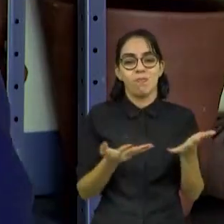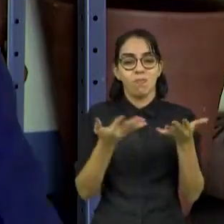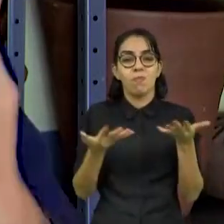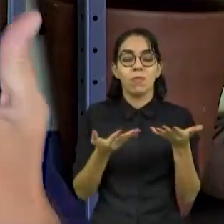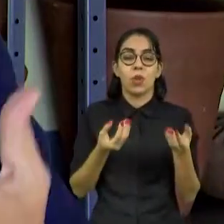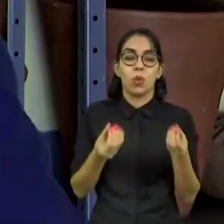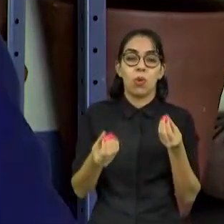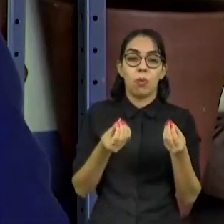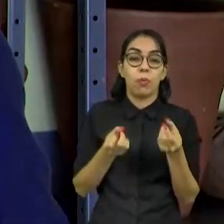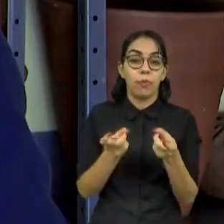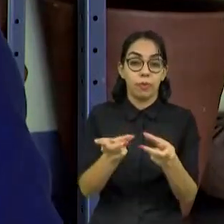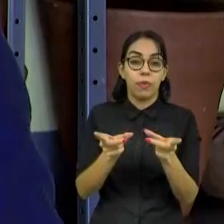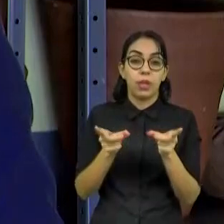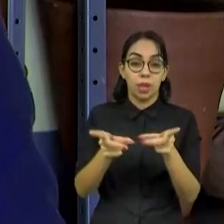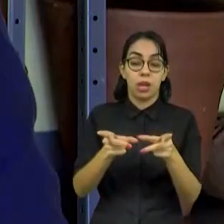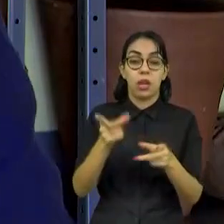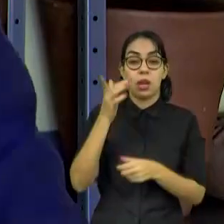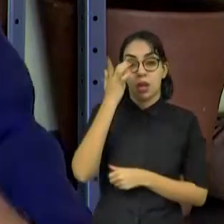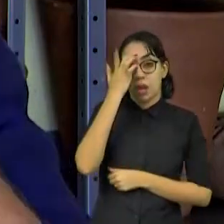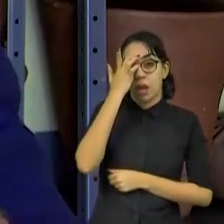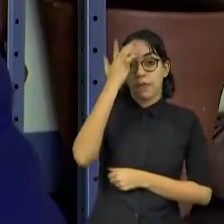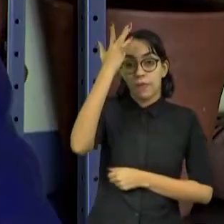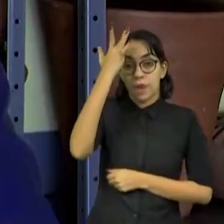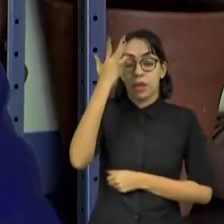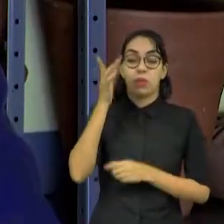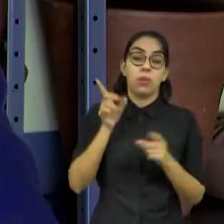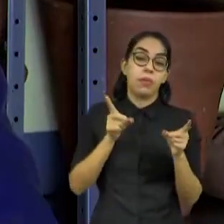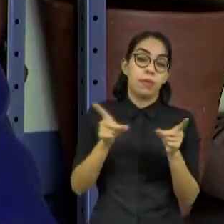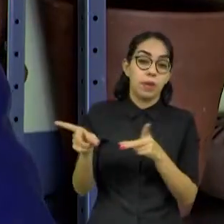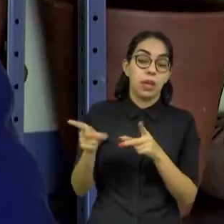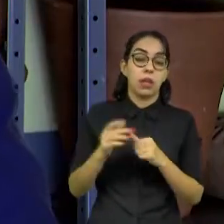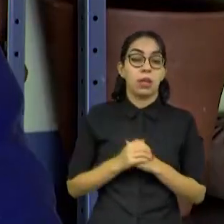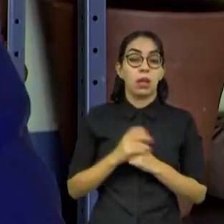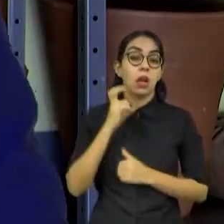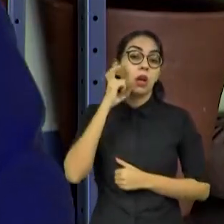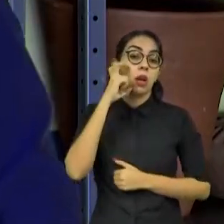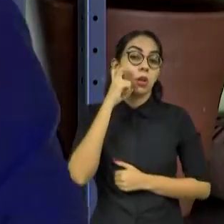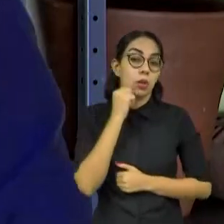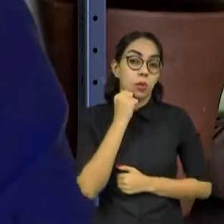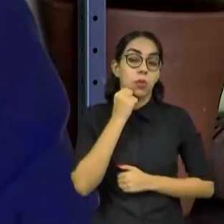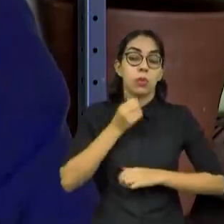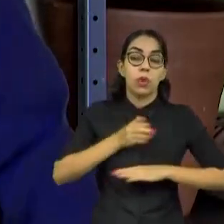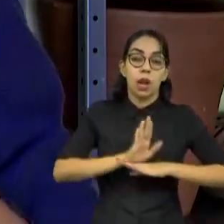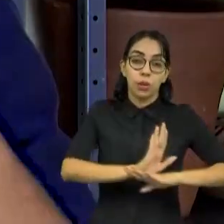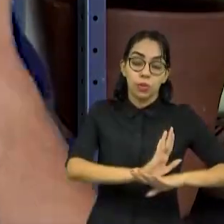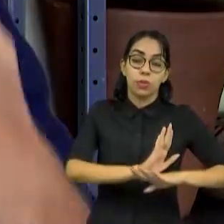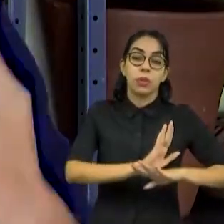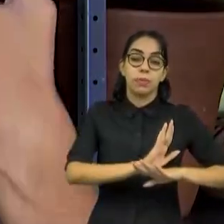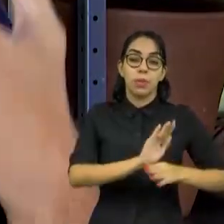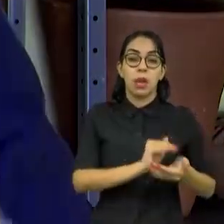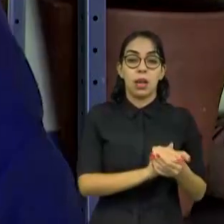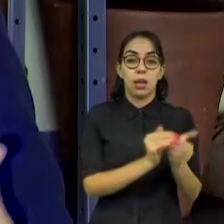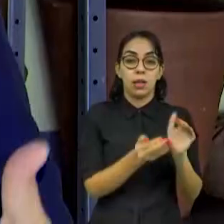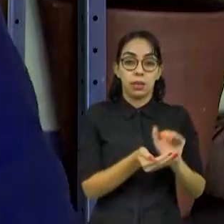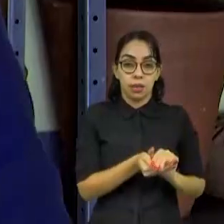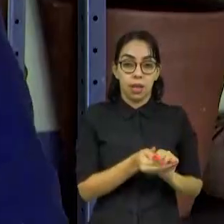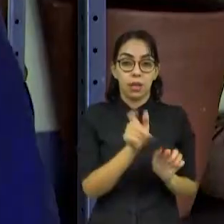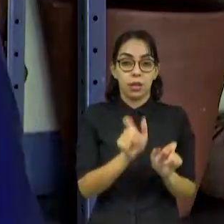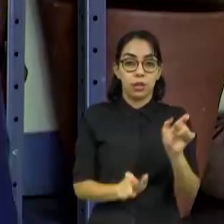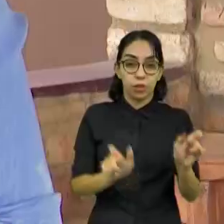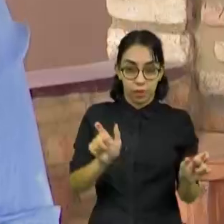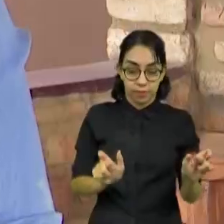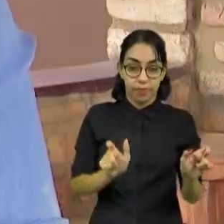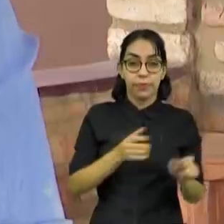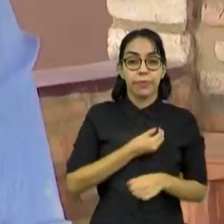produto, facilitando aí a comercialização, melhorando a margem de lucro das artesãs e proporcionando uma qualidade de vida superior à que elas